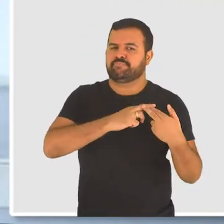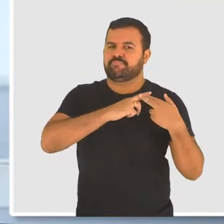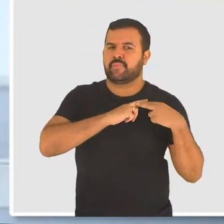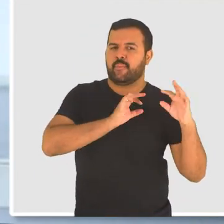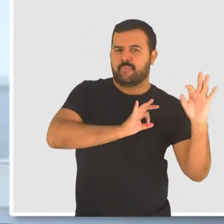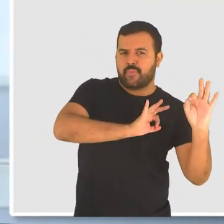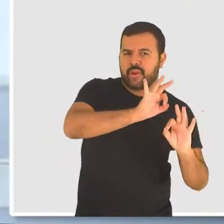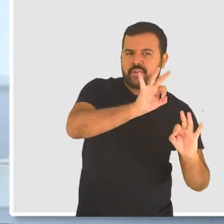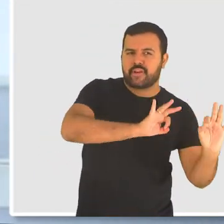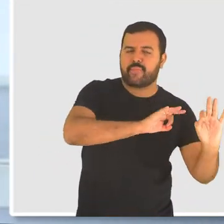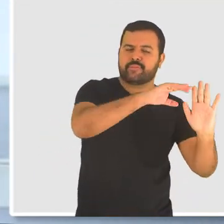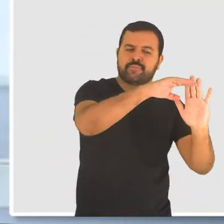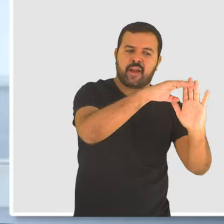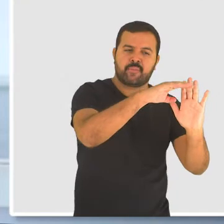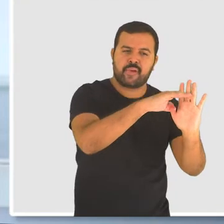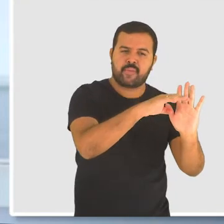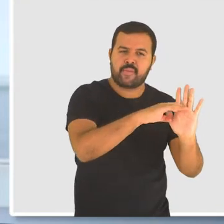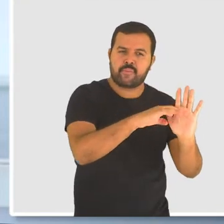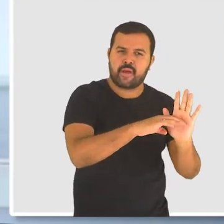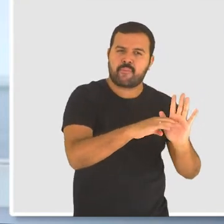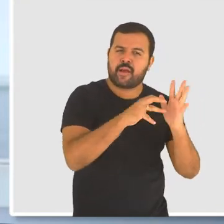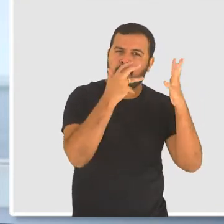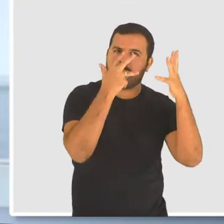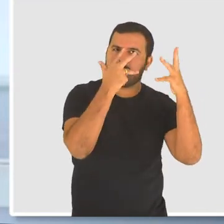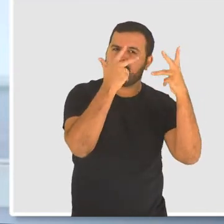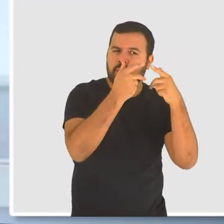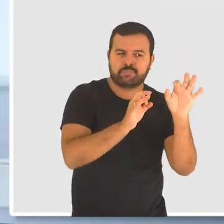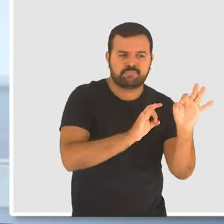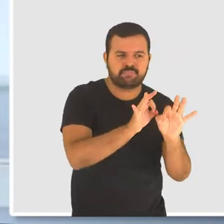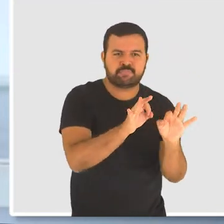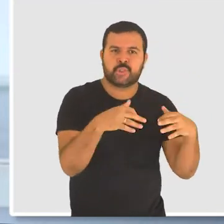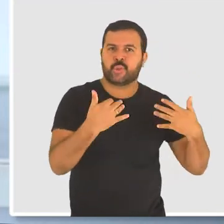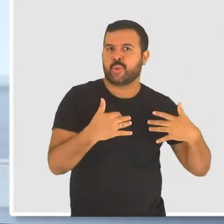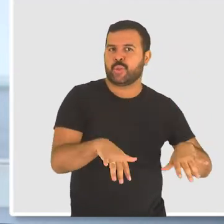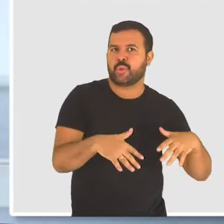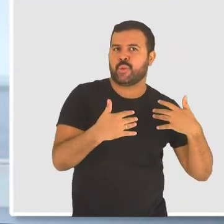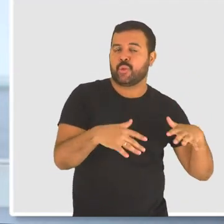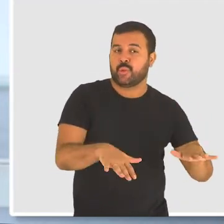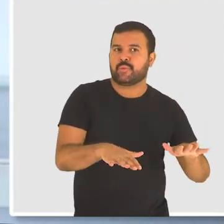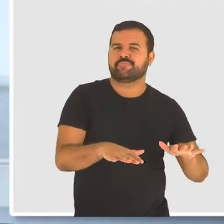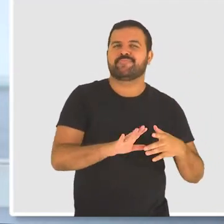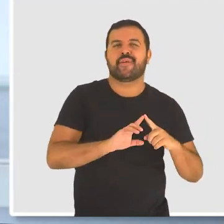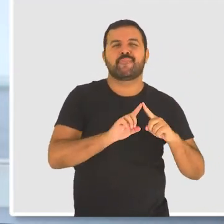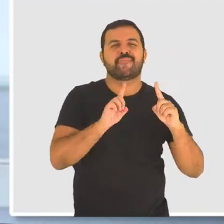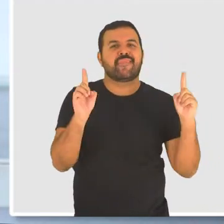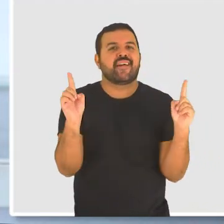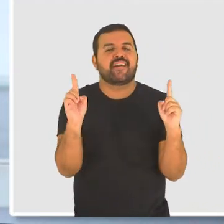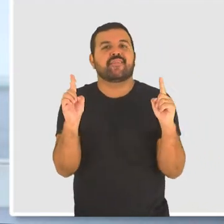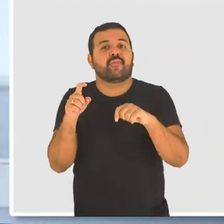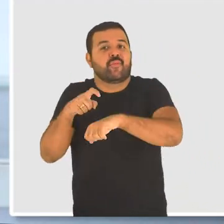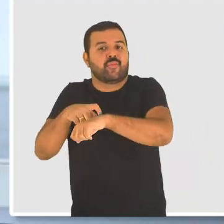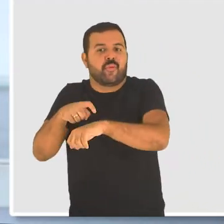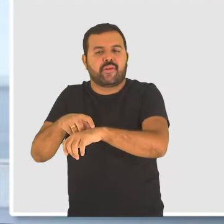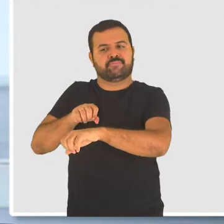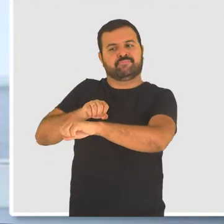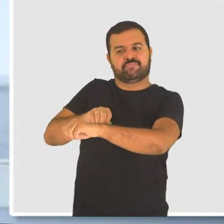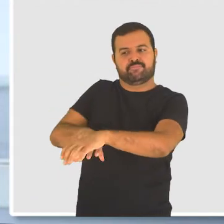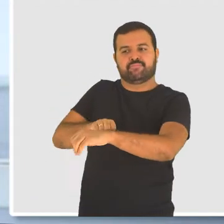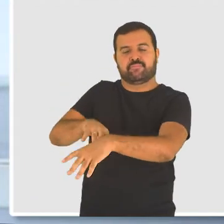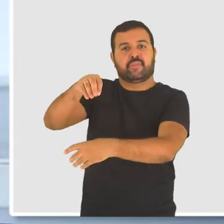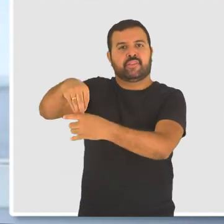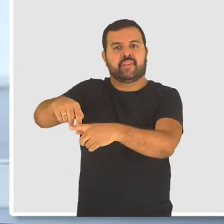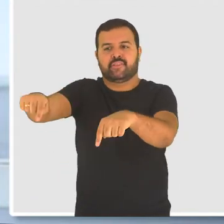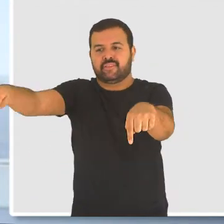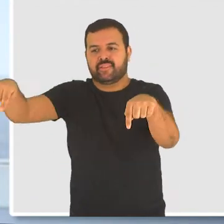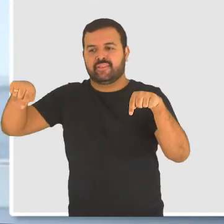bonitos, muito bem feitos, muito bem elaborados, muito bem pensados, mas a gestão desse planejamento, ou